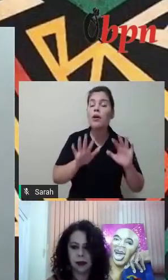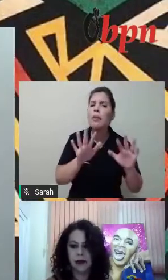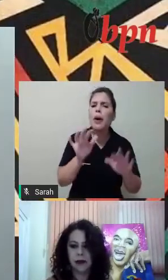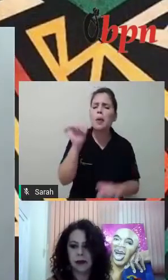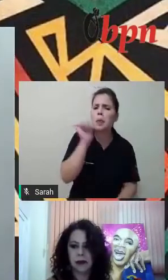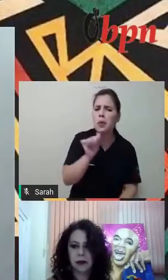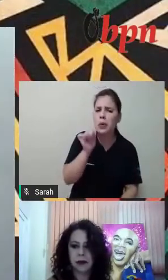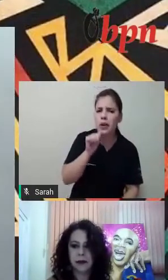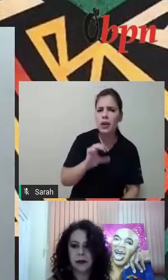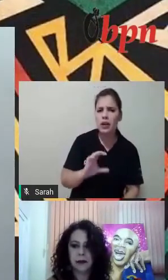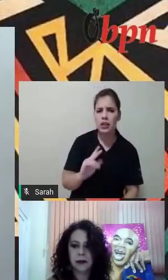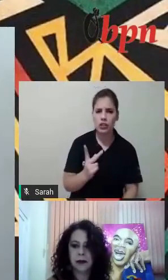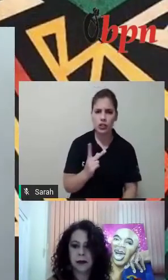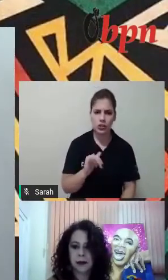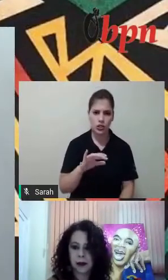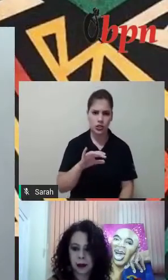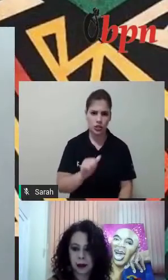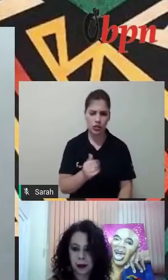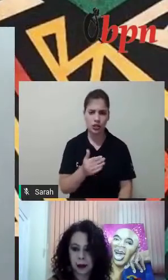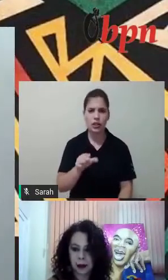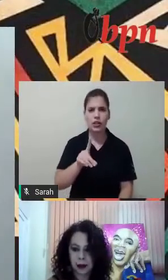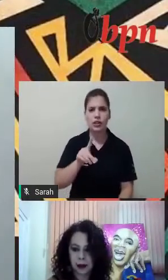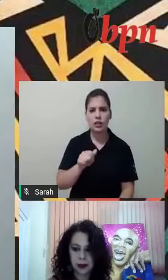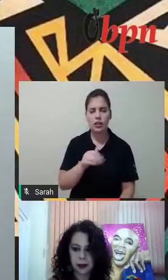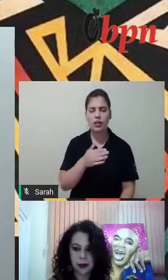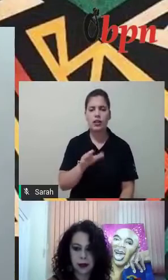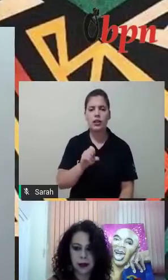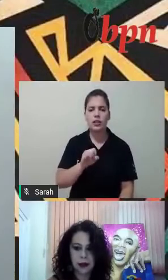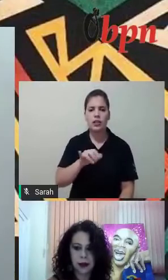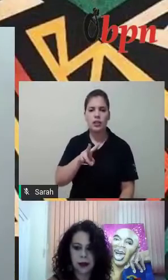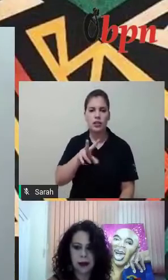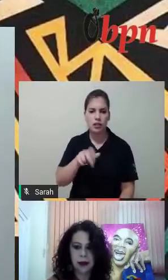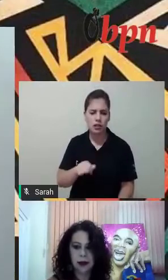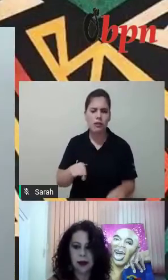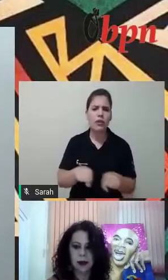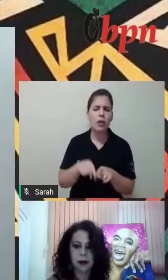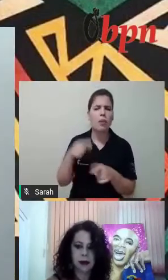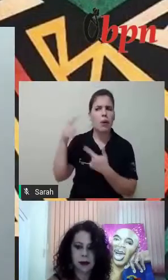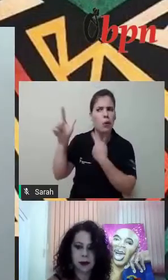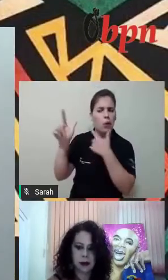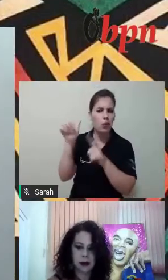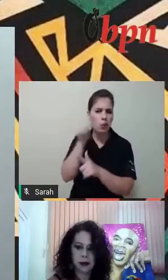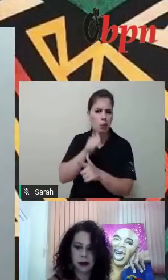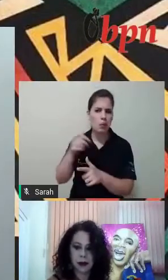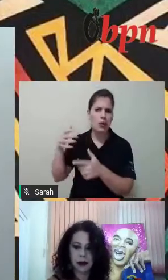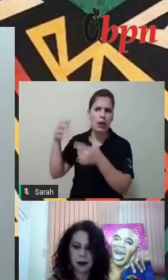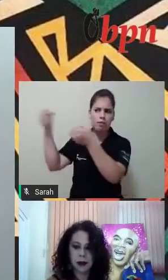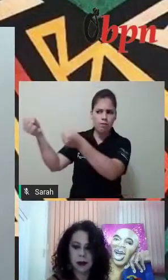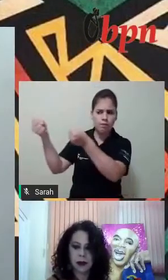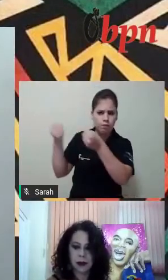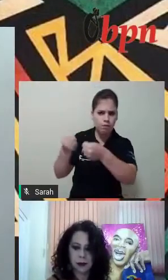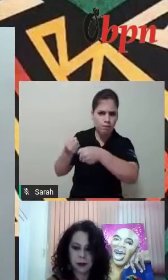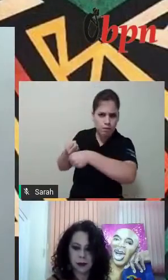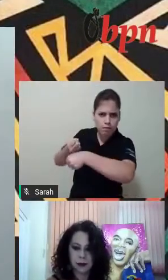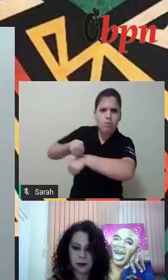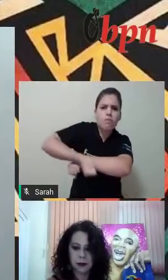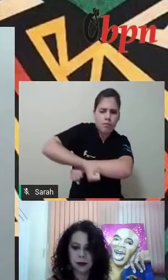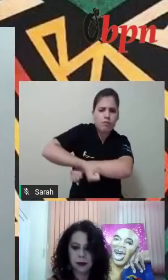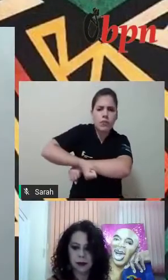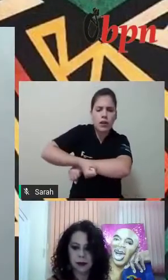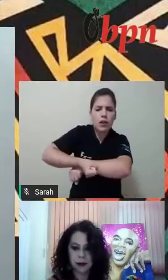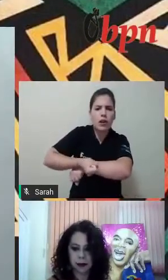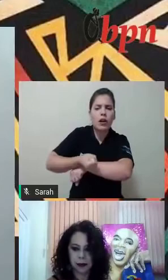mulheres escravizadas, o que que elas conseguiram? O corpo para elas era o espaço